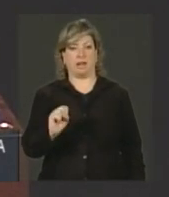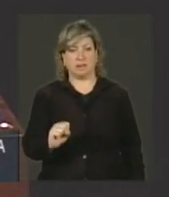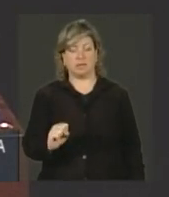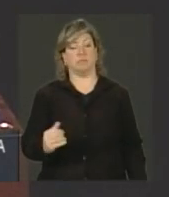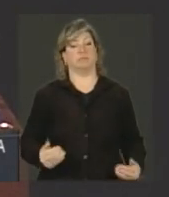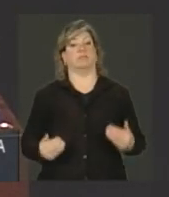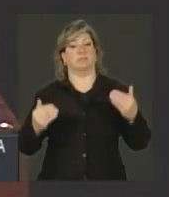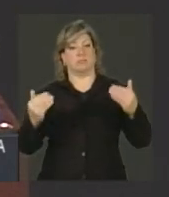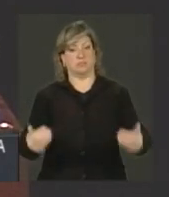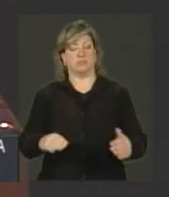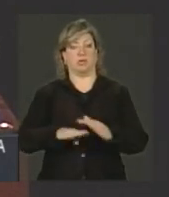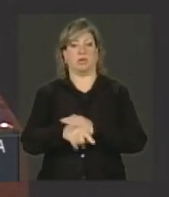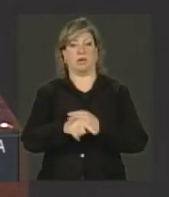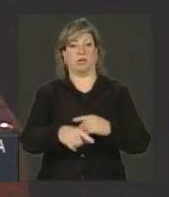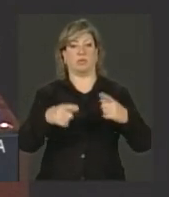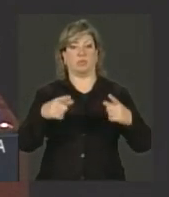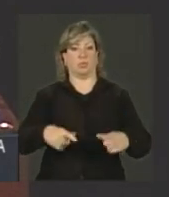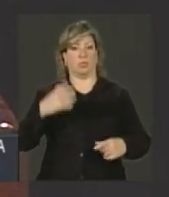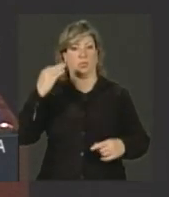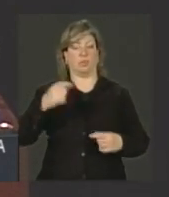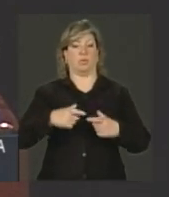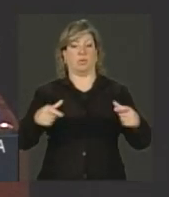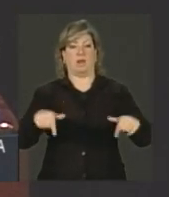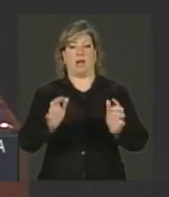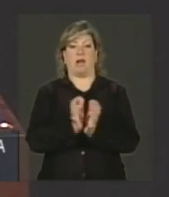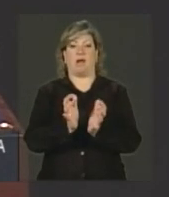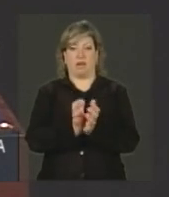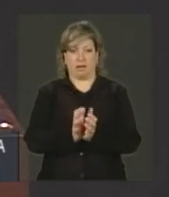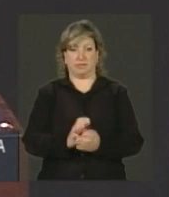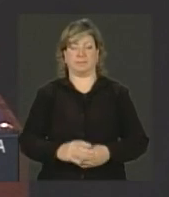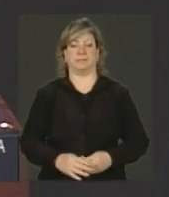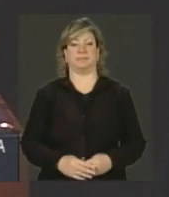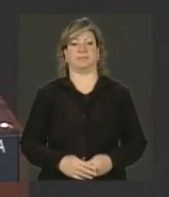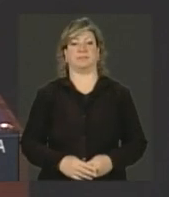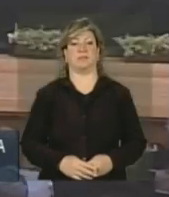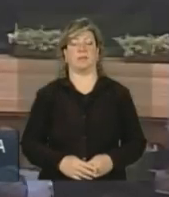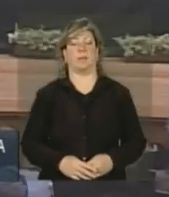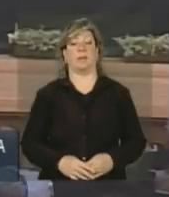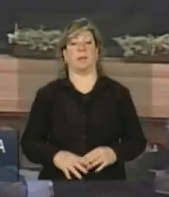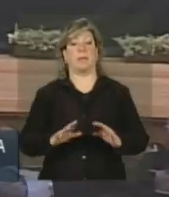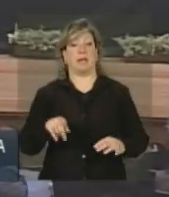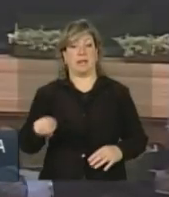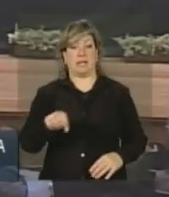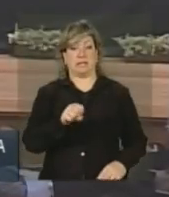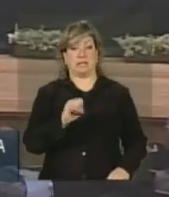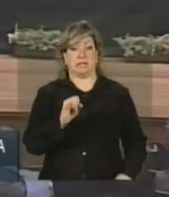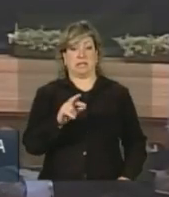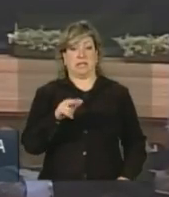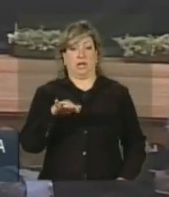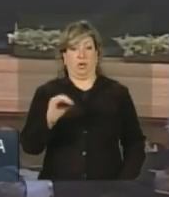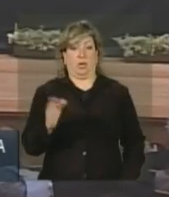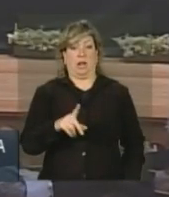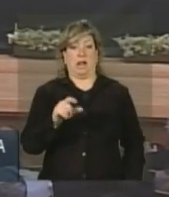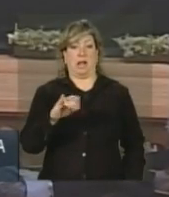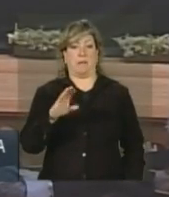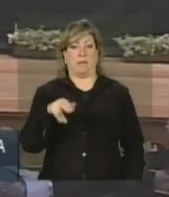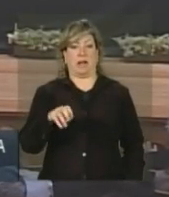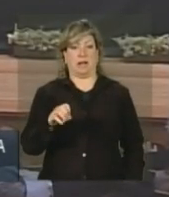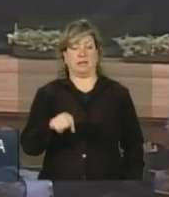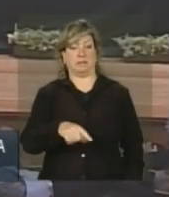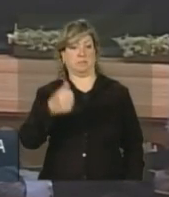instituição num centro de excelência na área. Embora o Sírio-Libanês tenha passado a ser a primeira